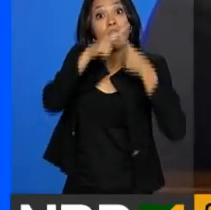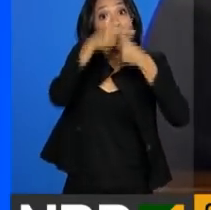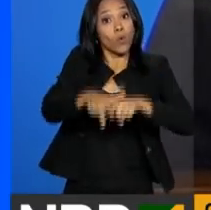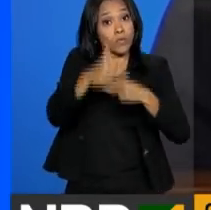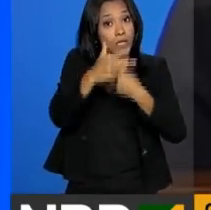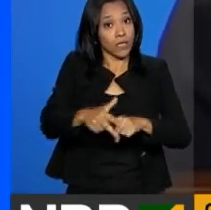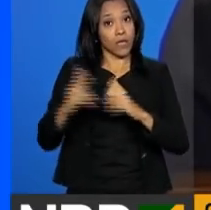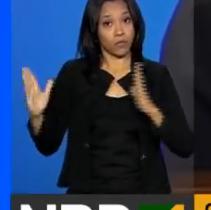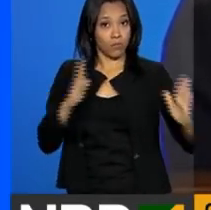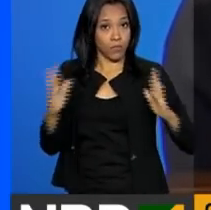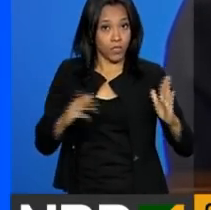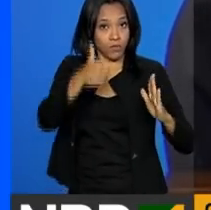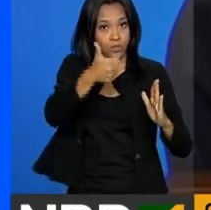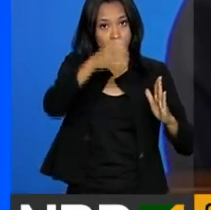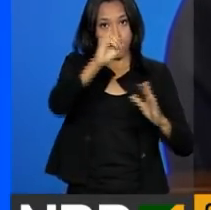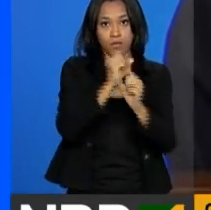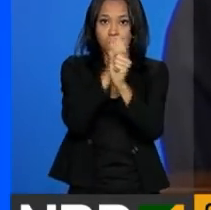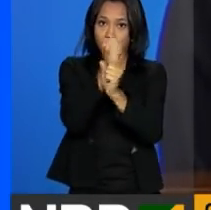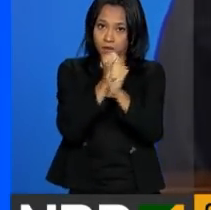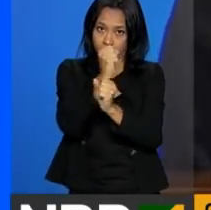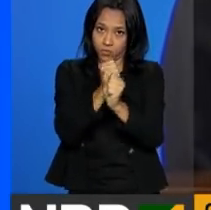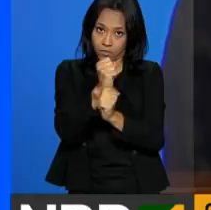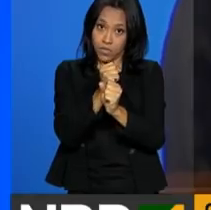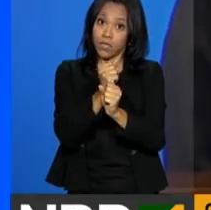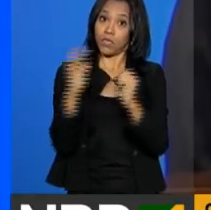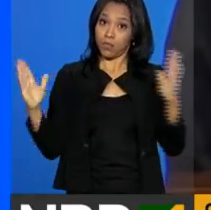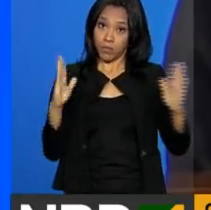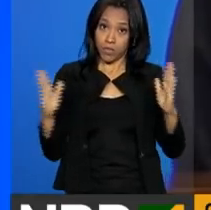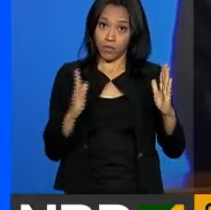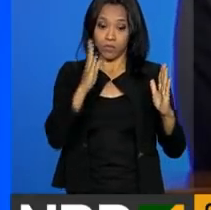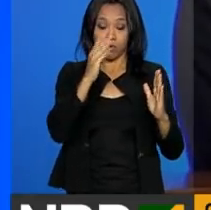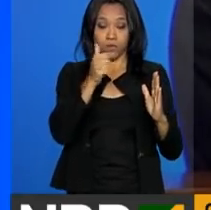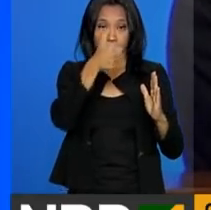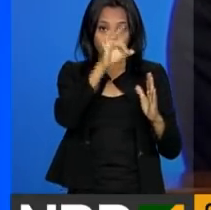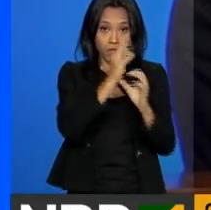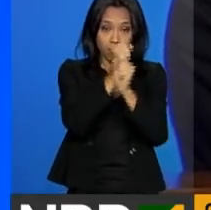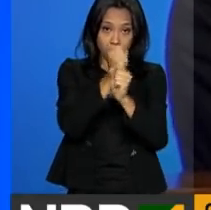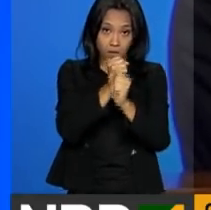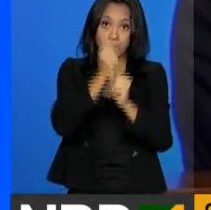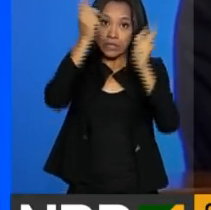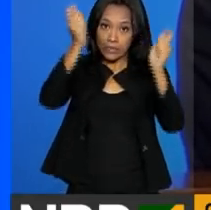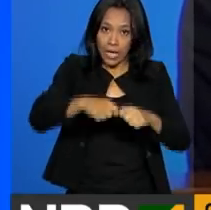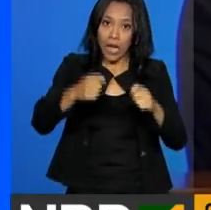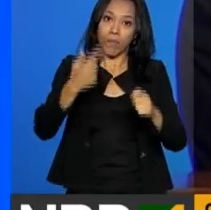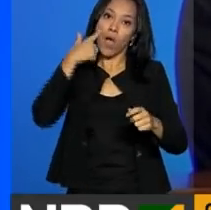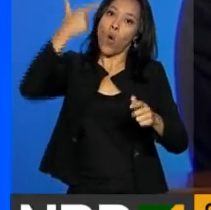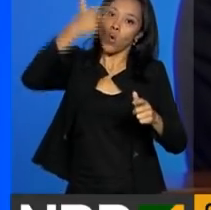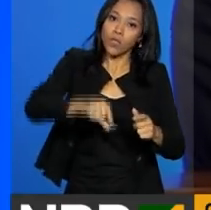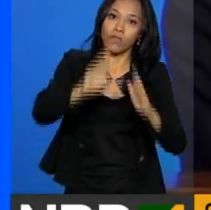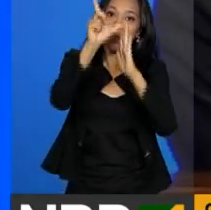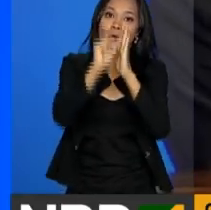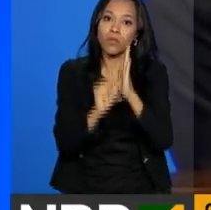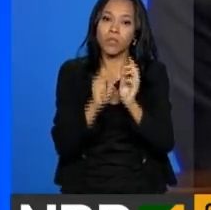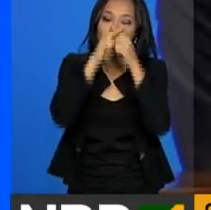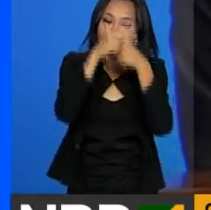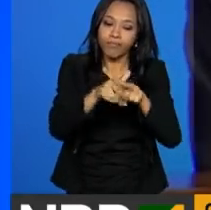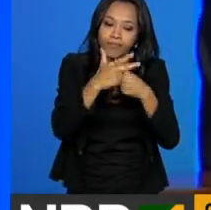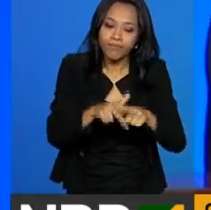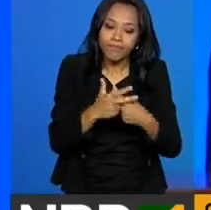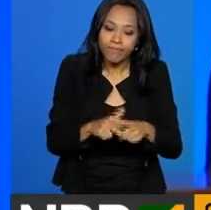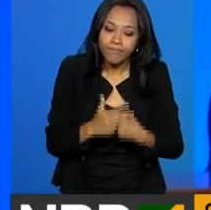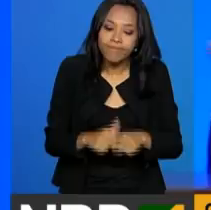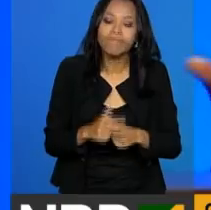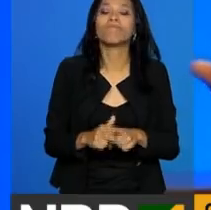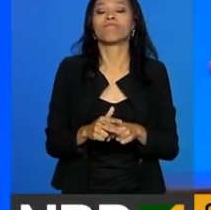anos a sua posição não é é de que há dez anos talvez achem empate que eu estou mencionando e portanto se pode fazer uma